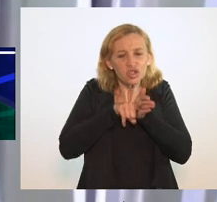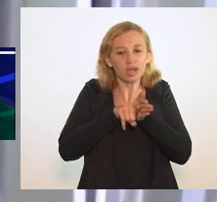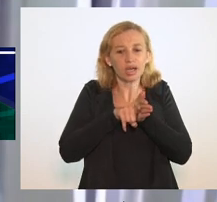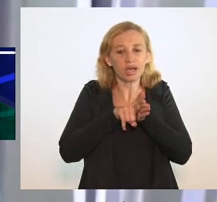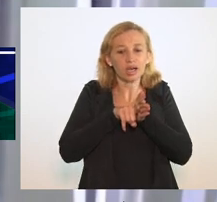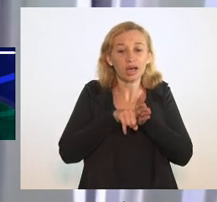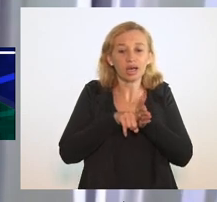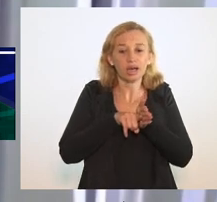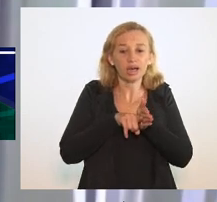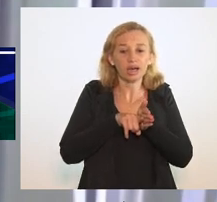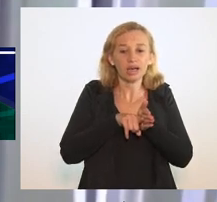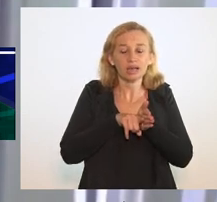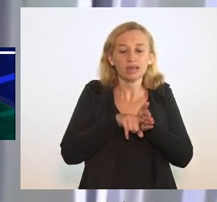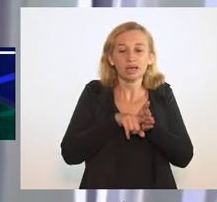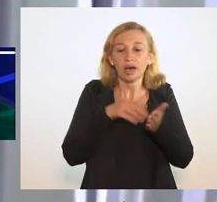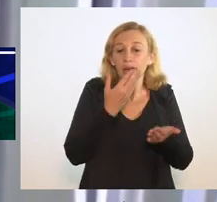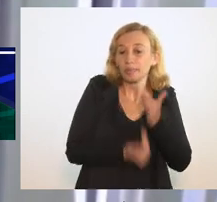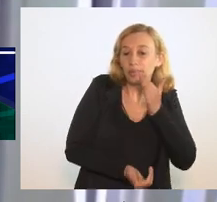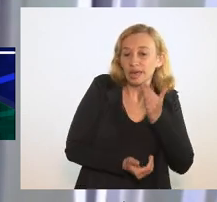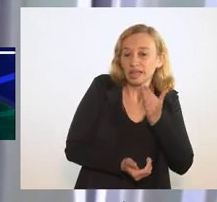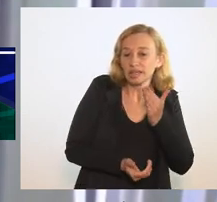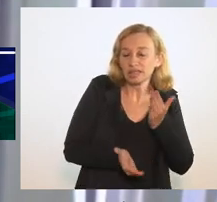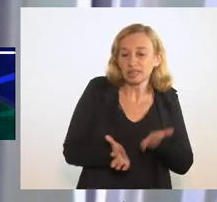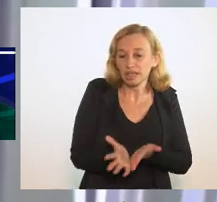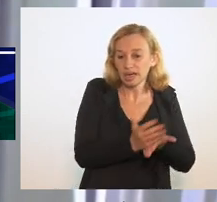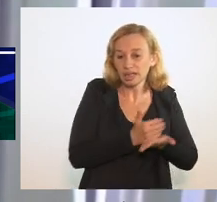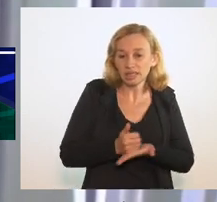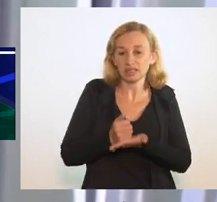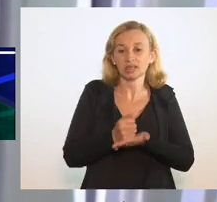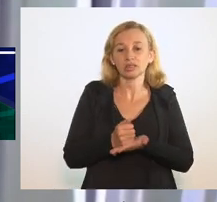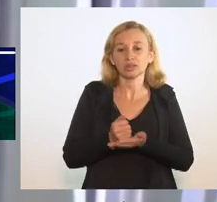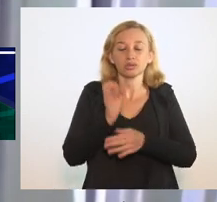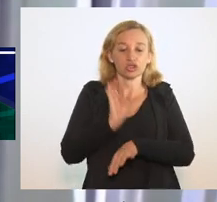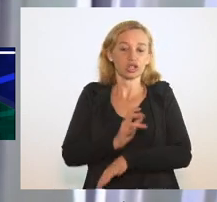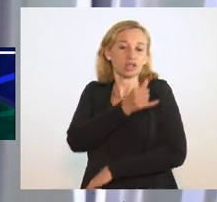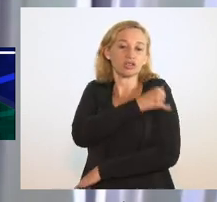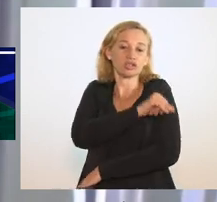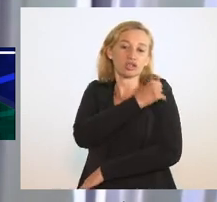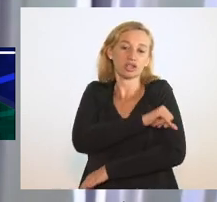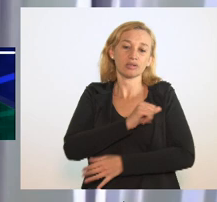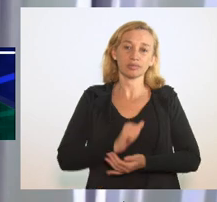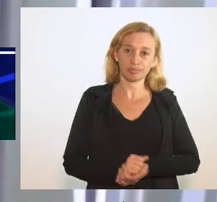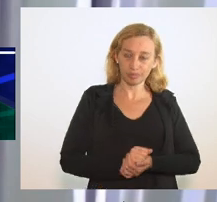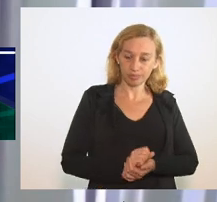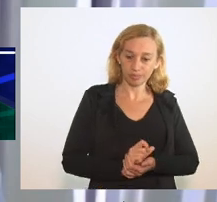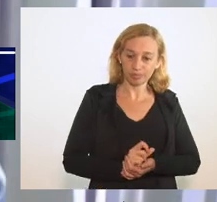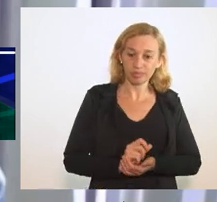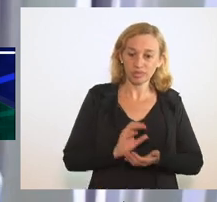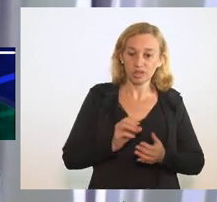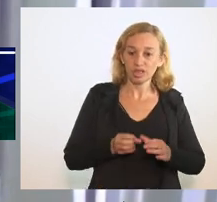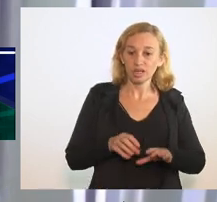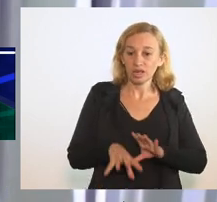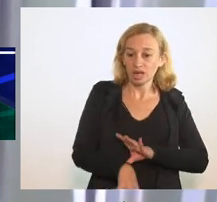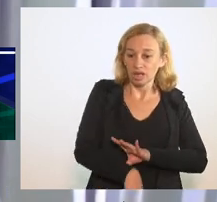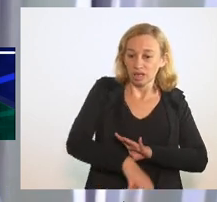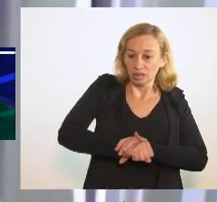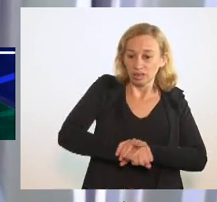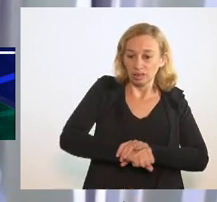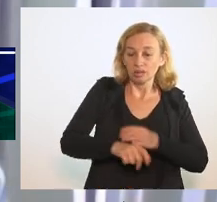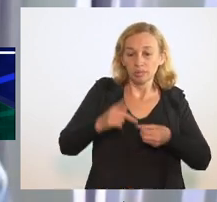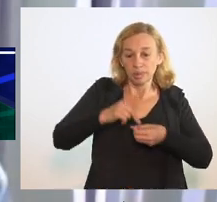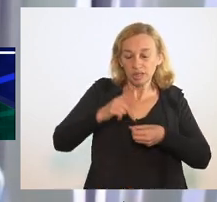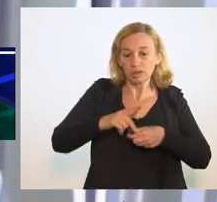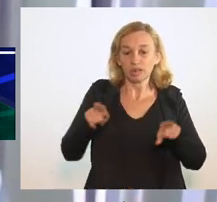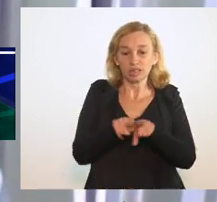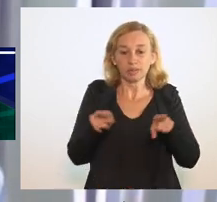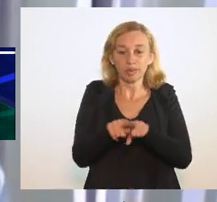a queda na arrecadação do Estado do Rio de Janeiro referente às receitas compensatórias da exploração do petróleo e do gás. O deputado